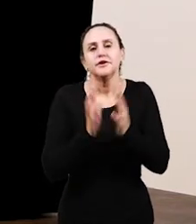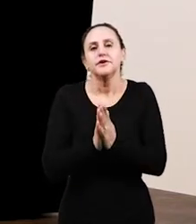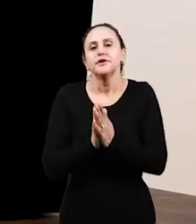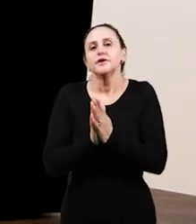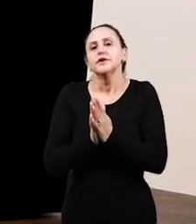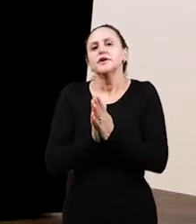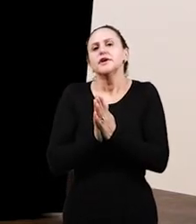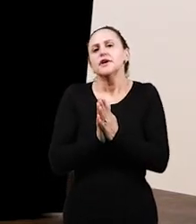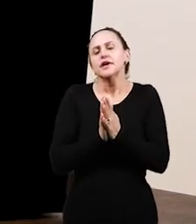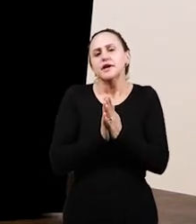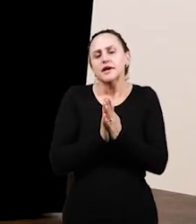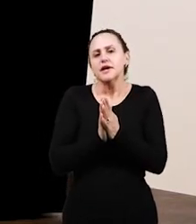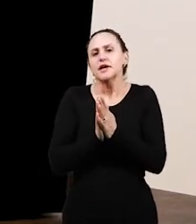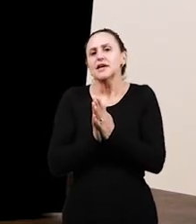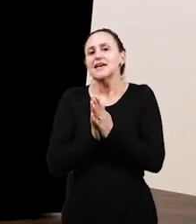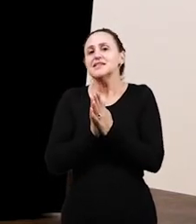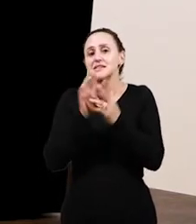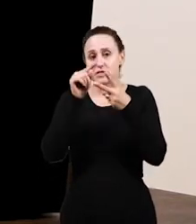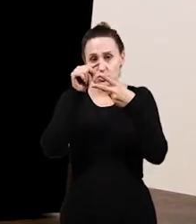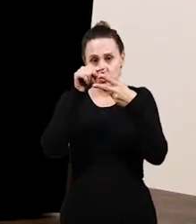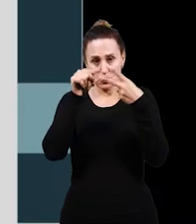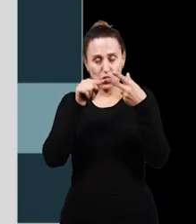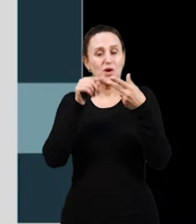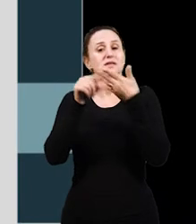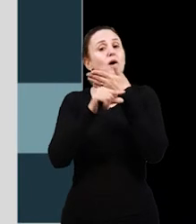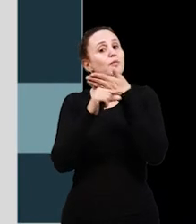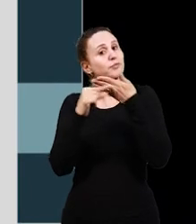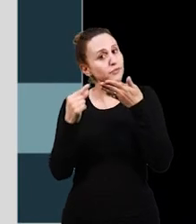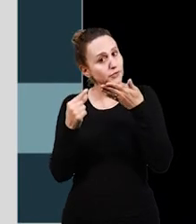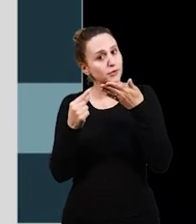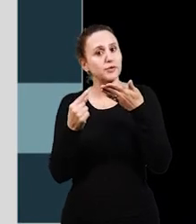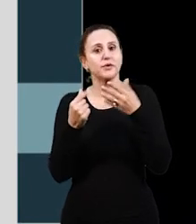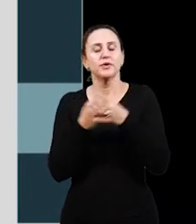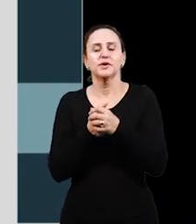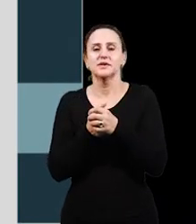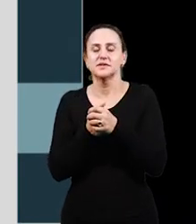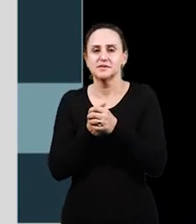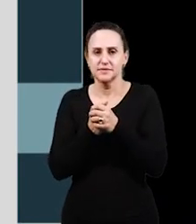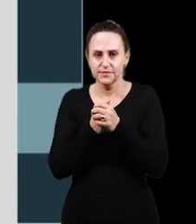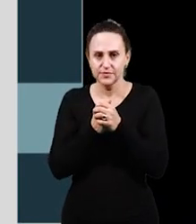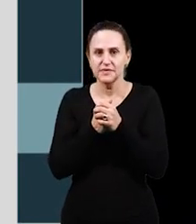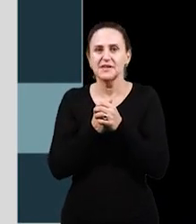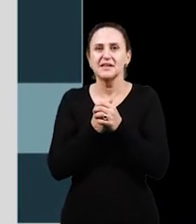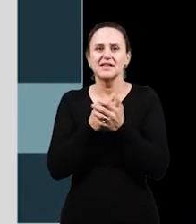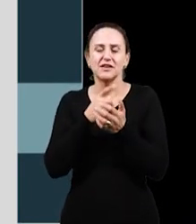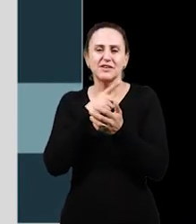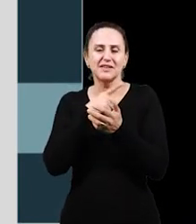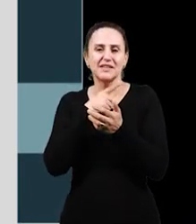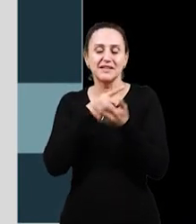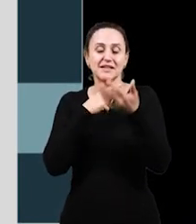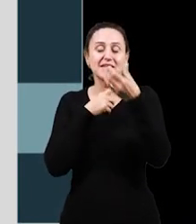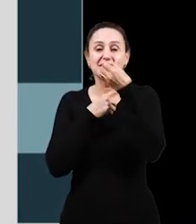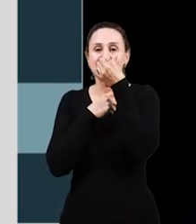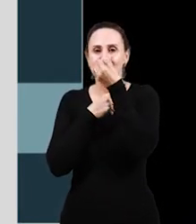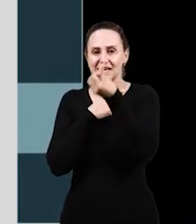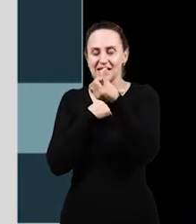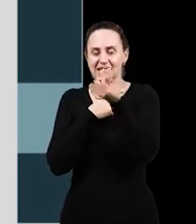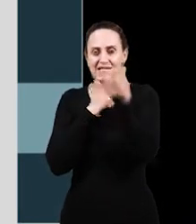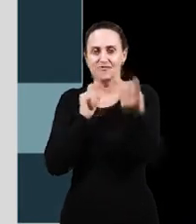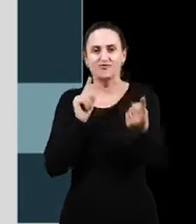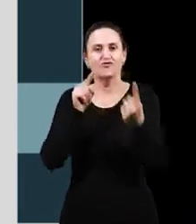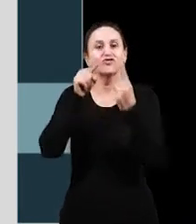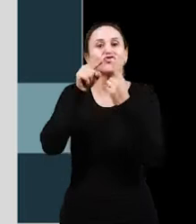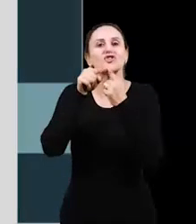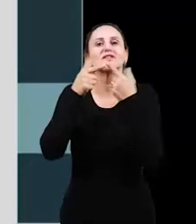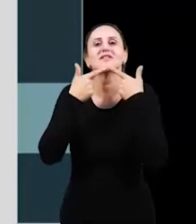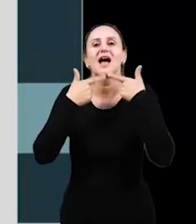por pelo Biller Oyá ou yakobson acrescenta mais bom então a gente vai ter seis funções a linguagem